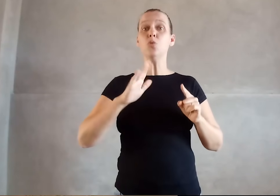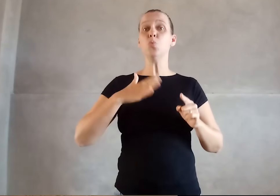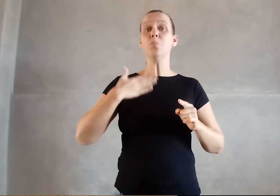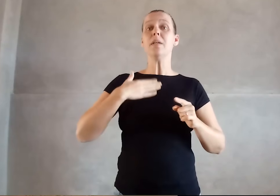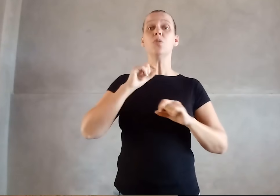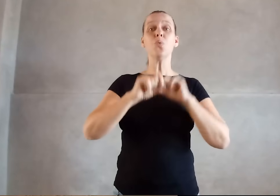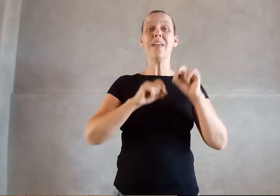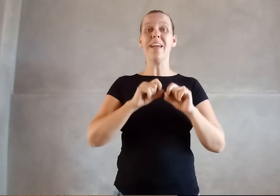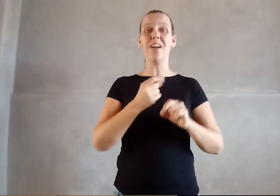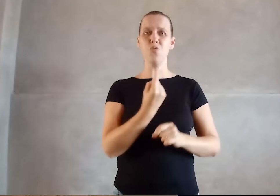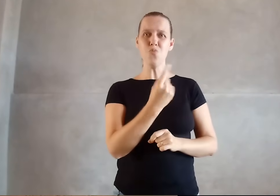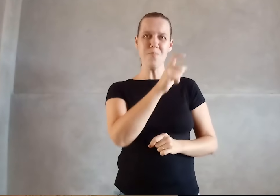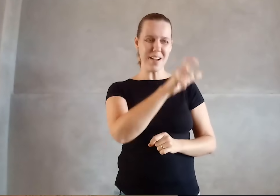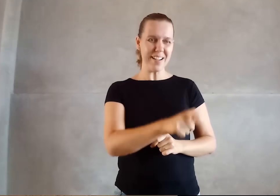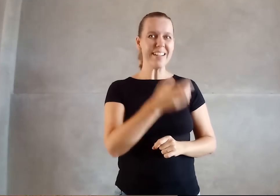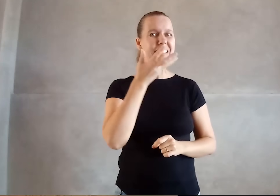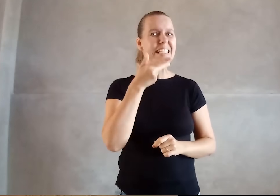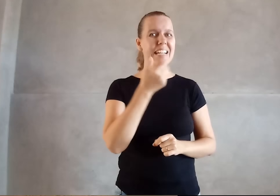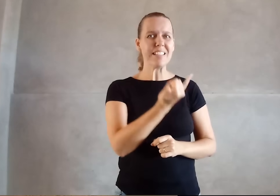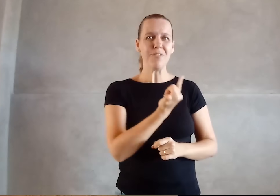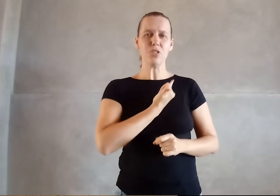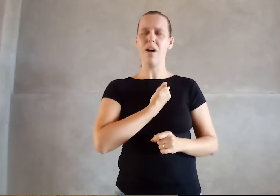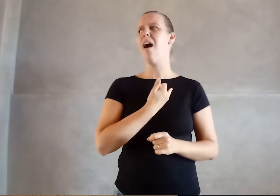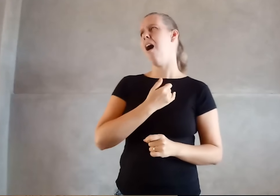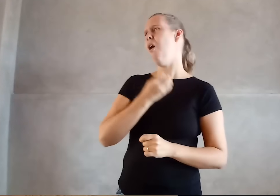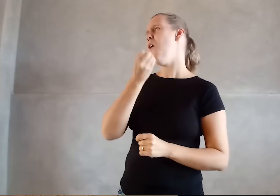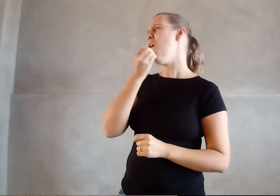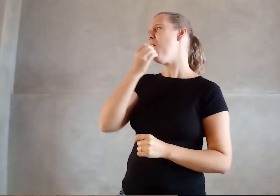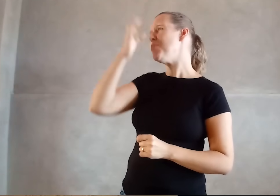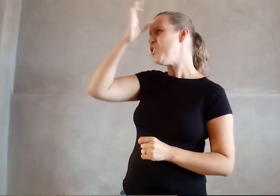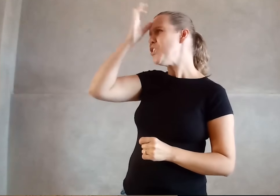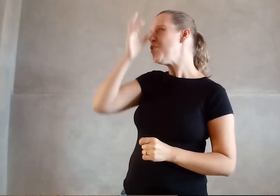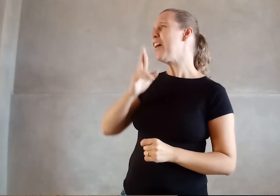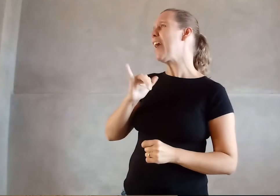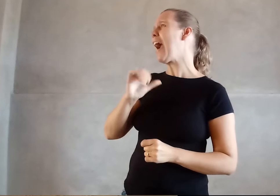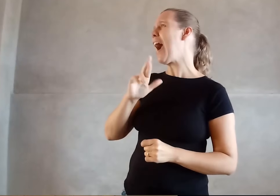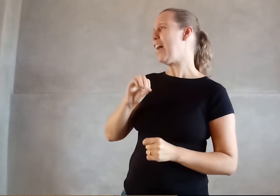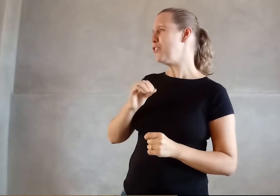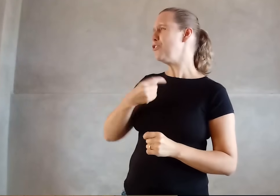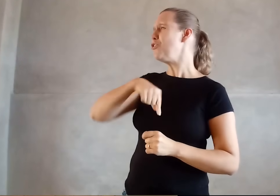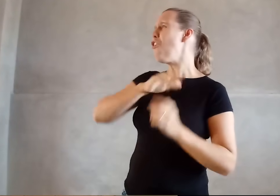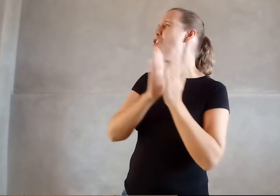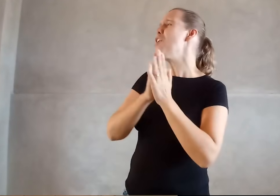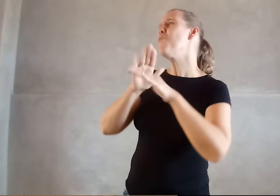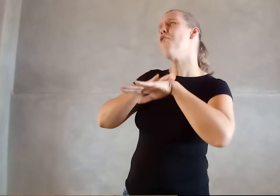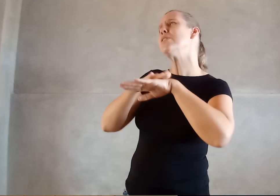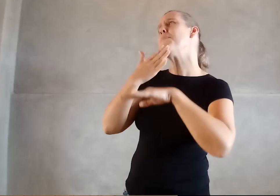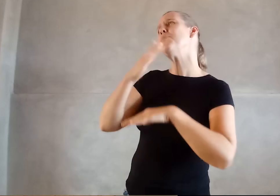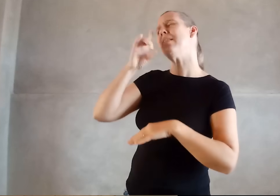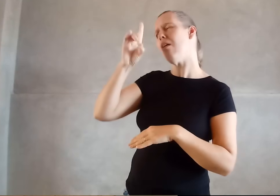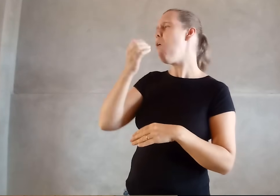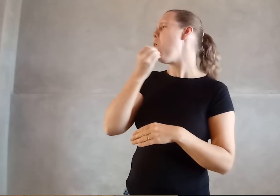Ricardo, nós oramos, nós falamos com Deus, pedimos a Deus isso, e é claro que ele ia fazer. Ele disse que isso